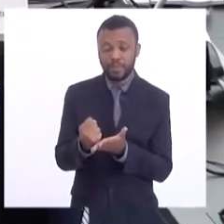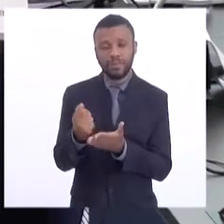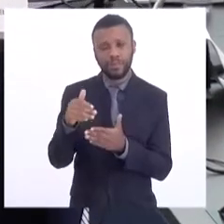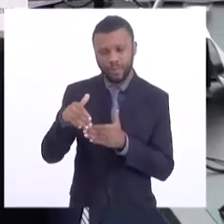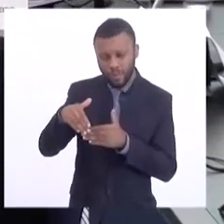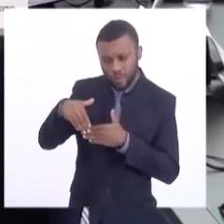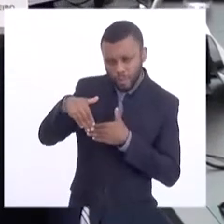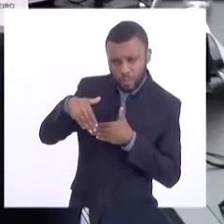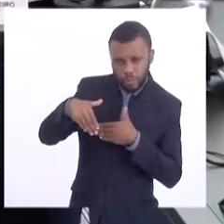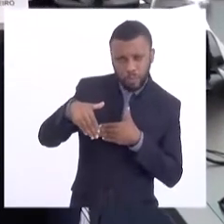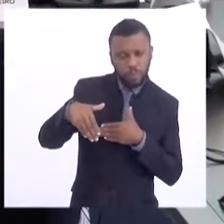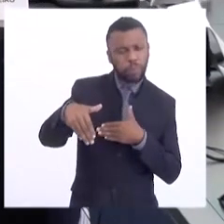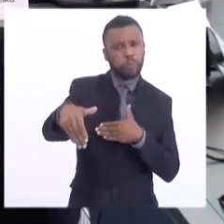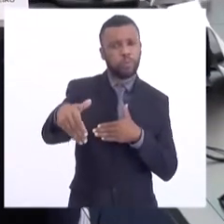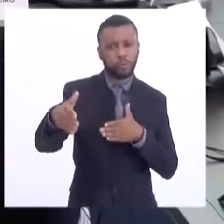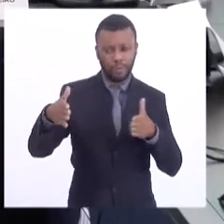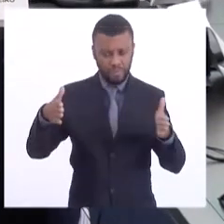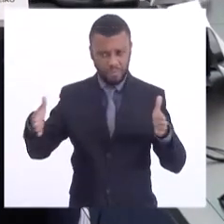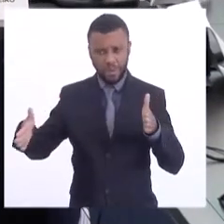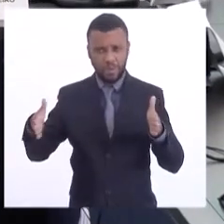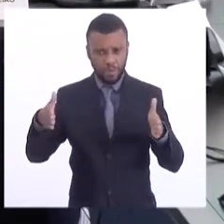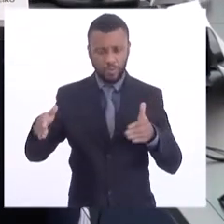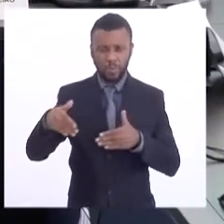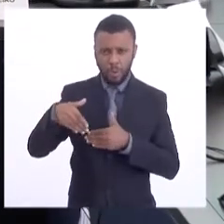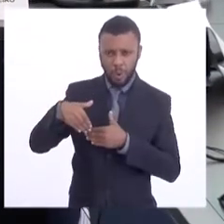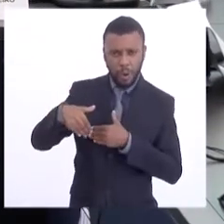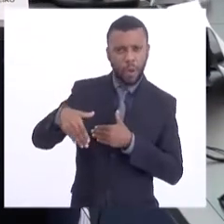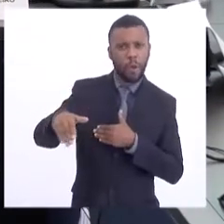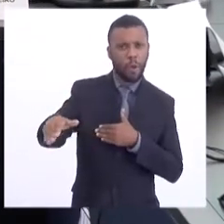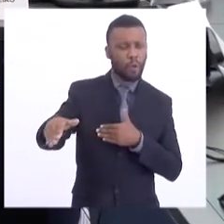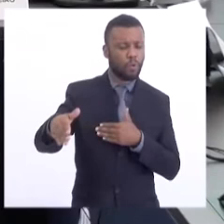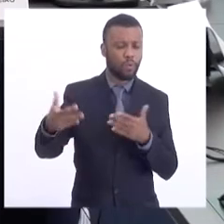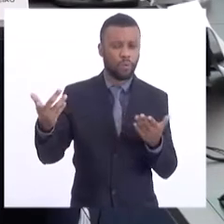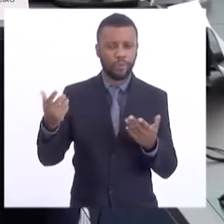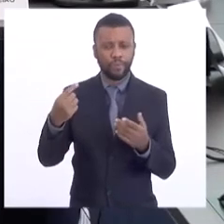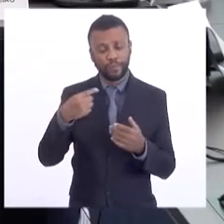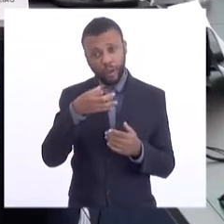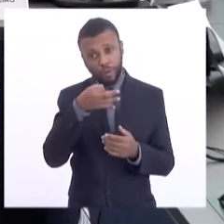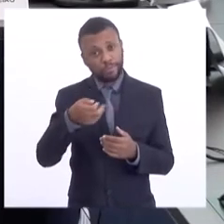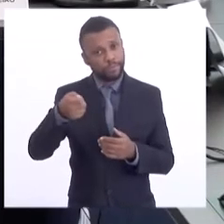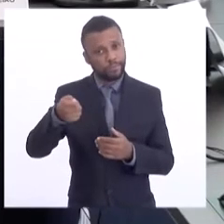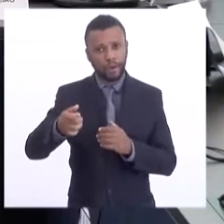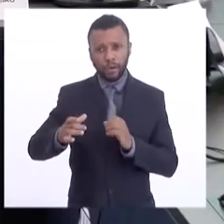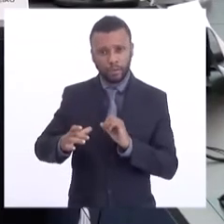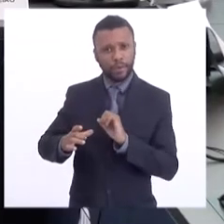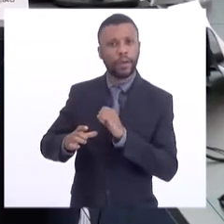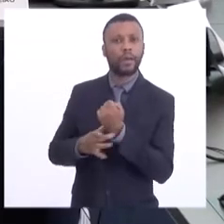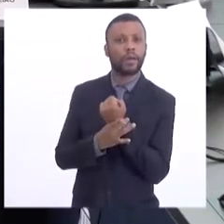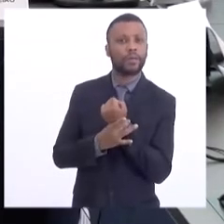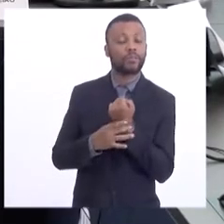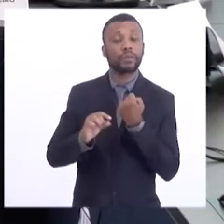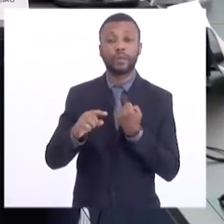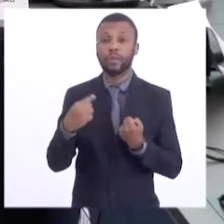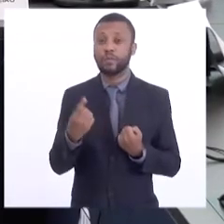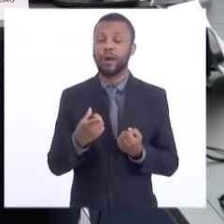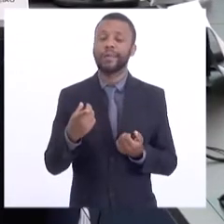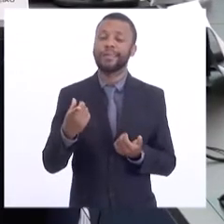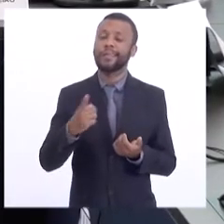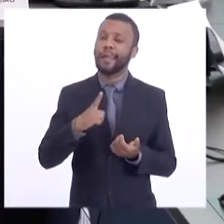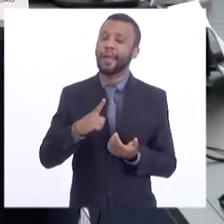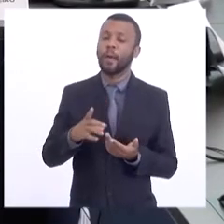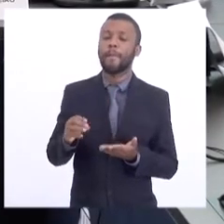longevos com esses é e eu garanto que nós temos uma deficiência